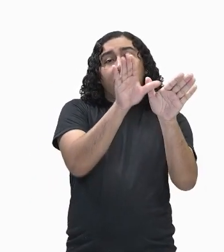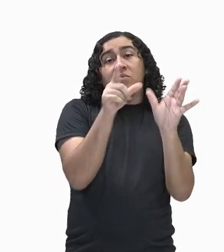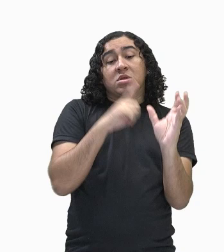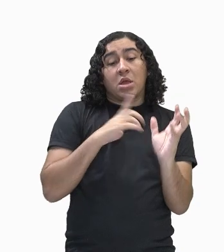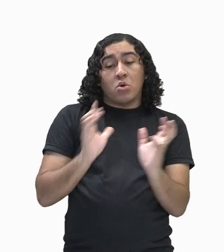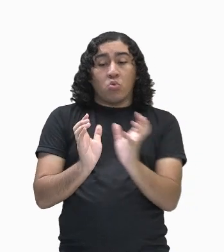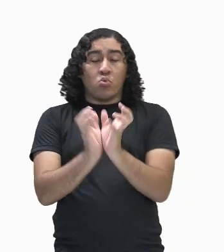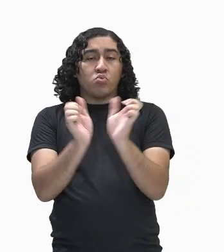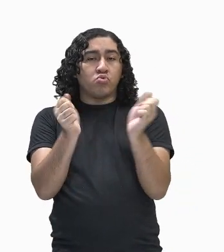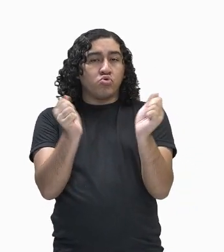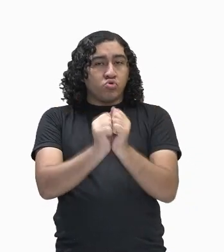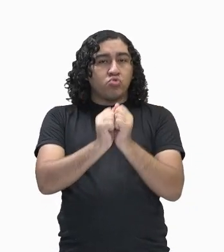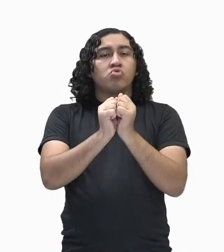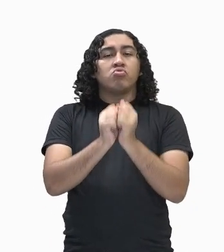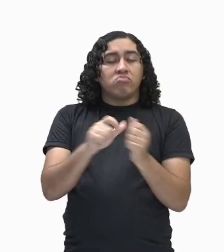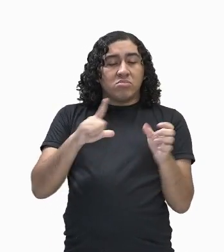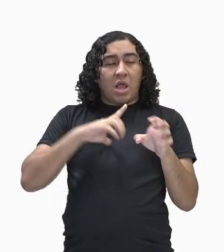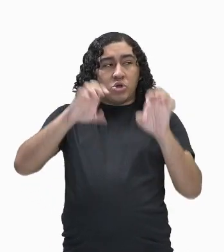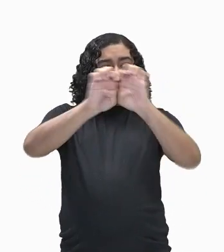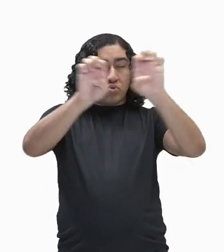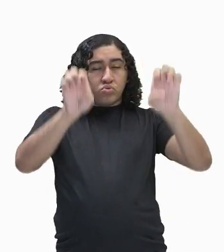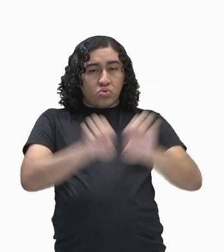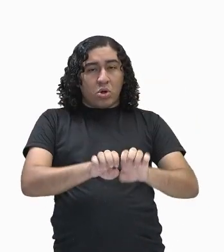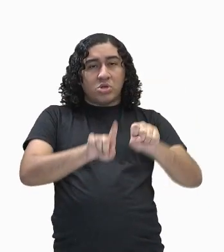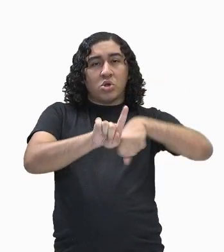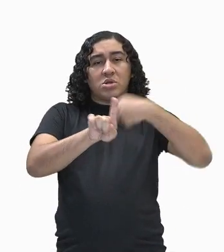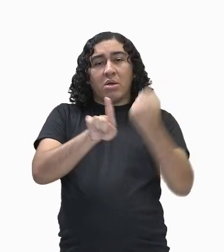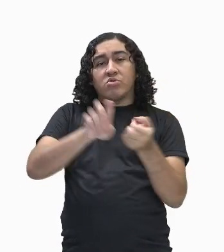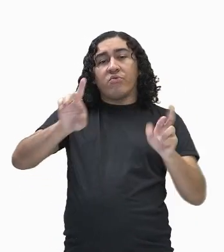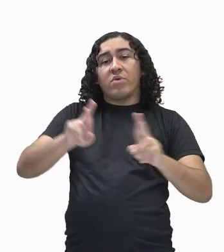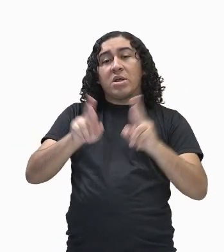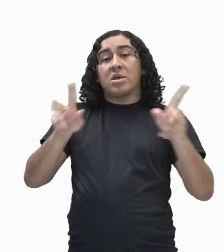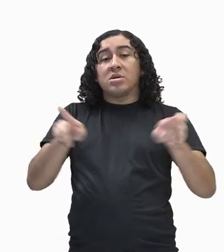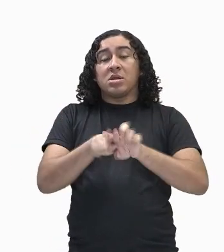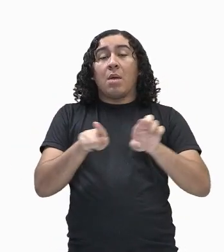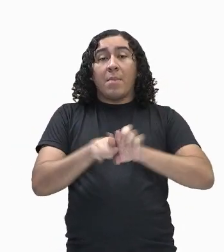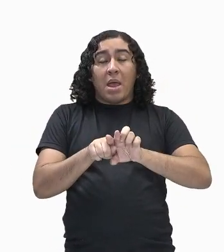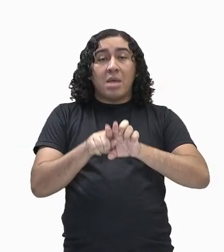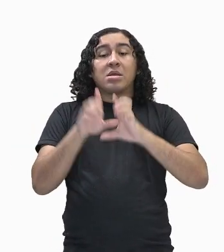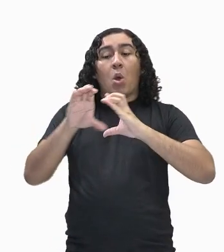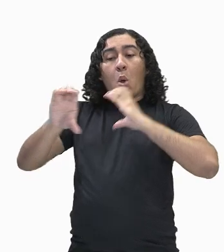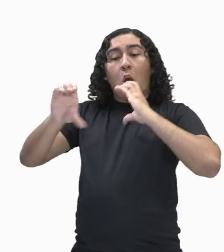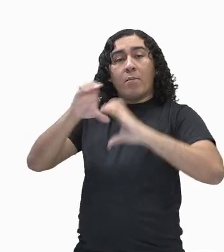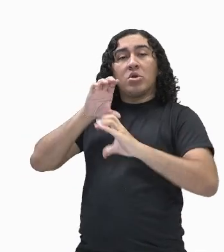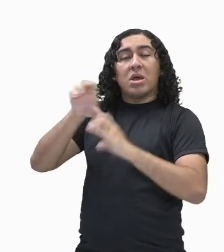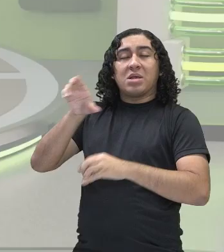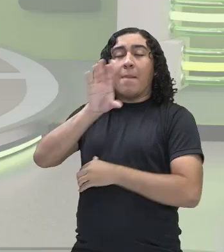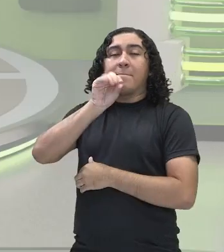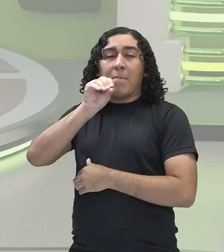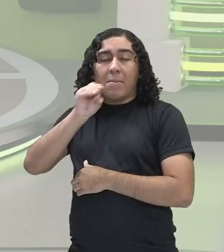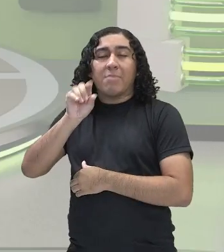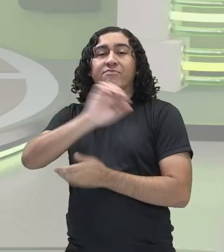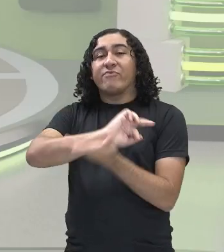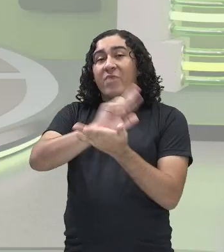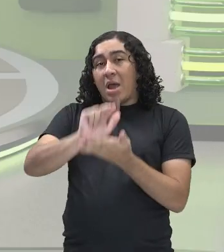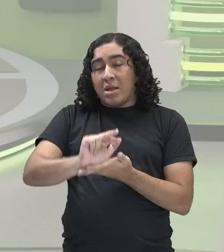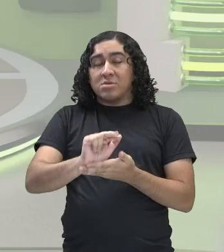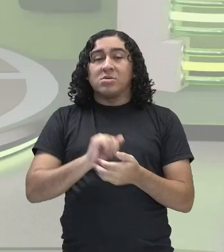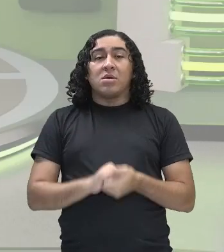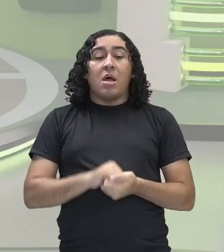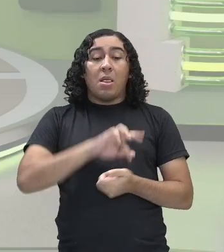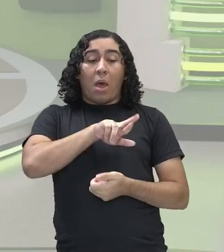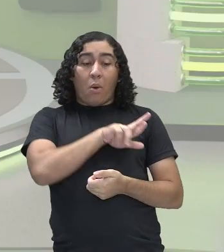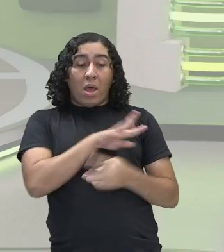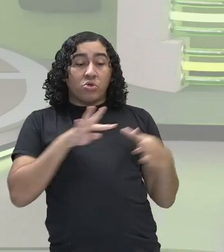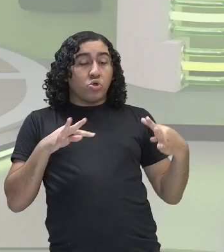em grupos com complexas estruturas sociais e comunicação vocal. diversas, não são todas, tá? Mas